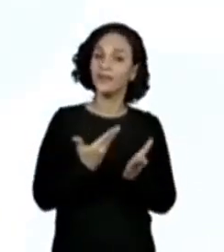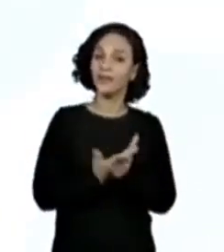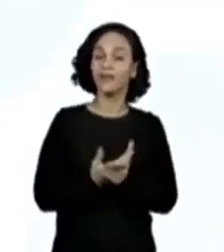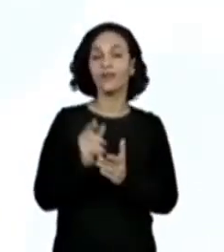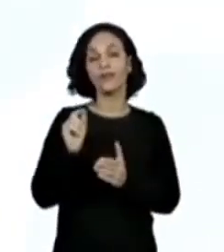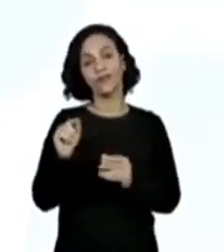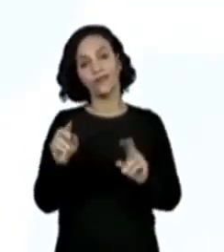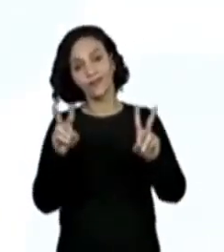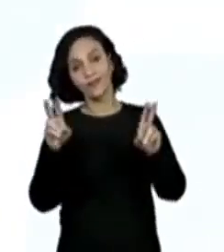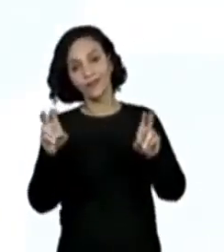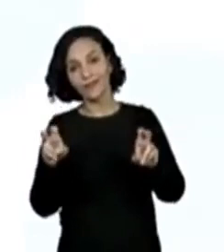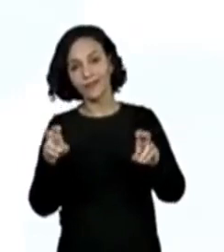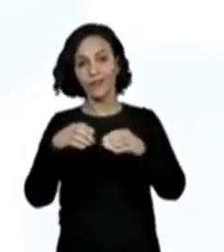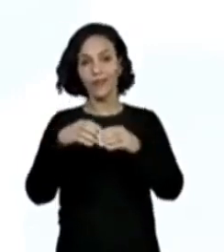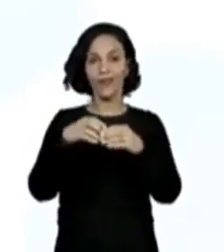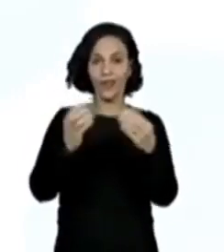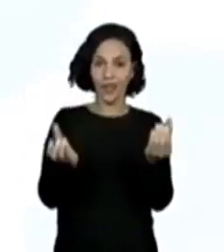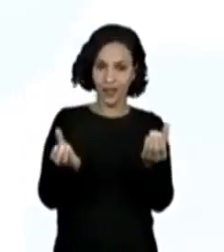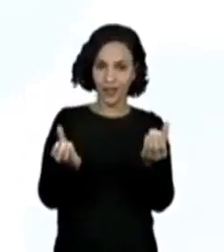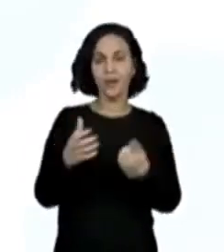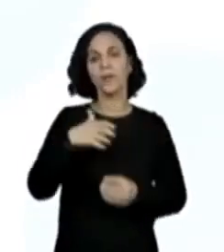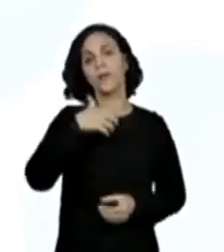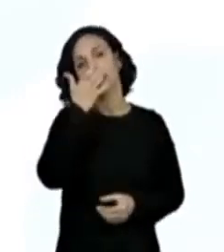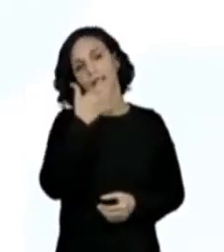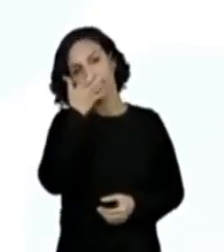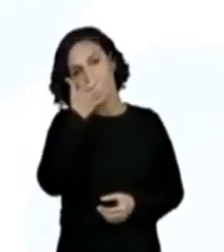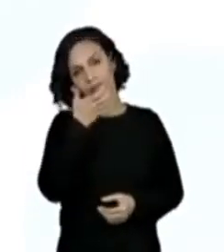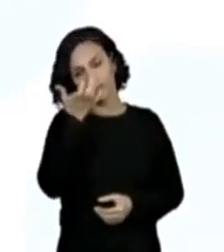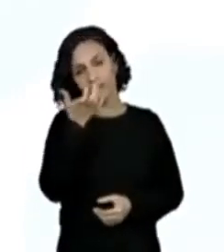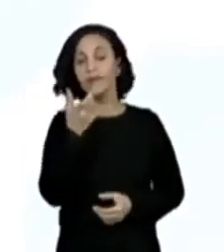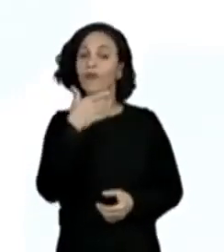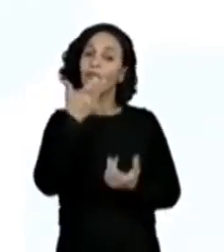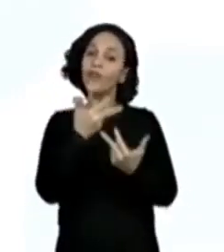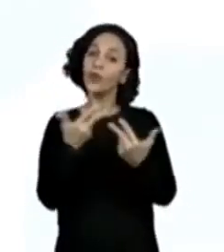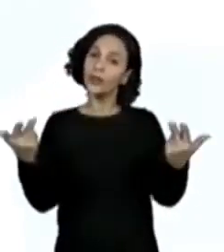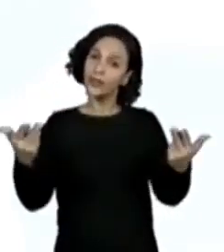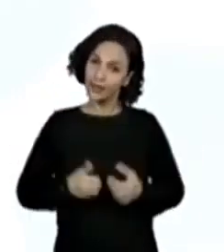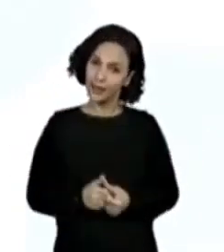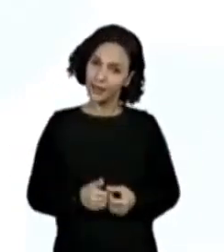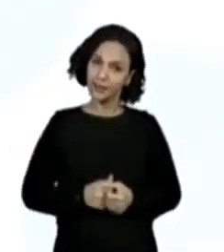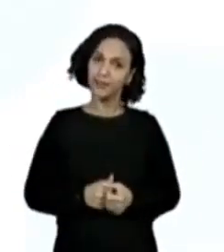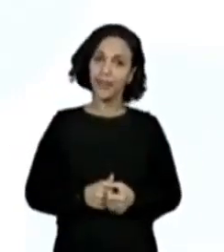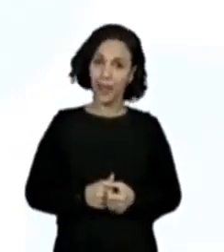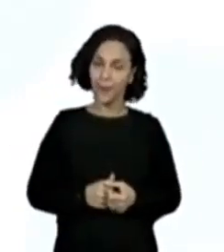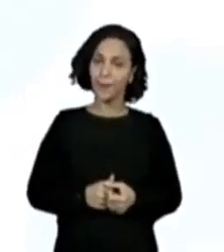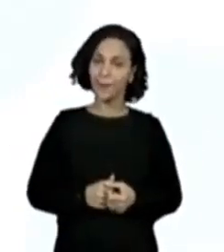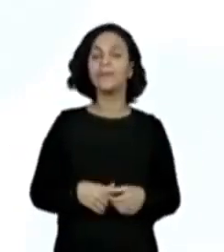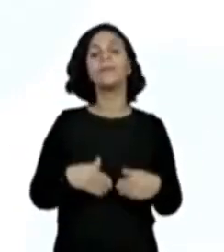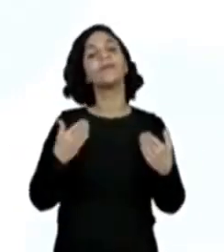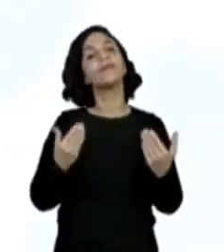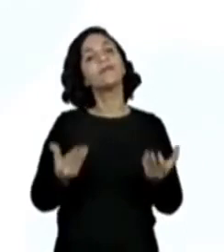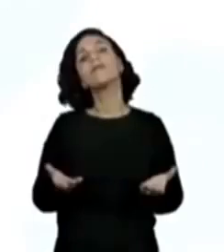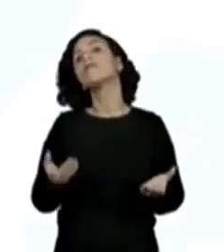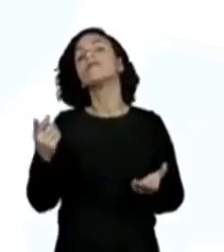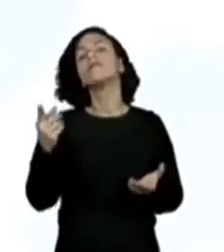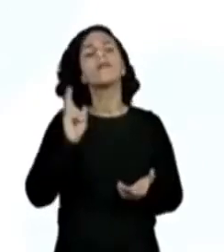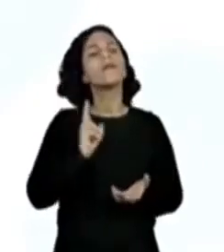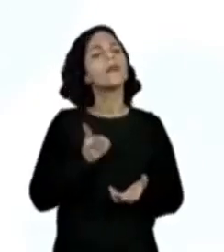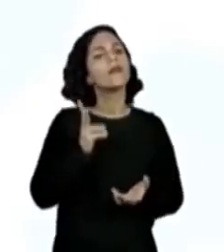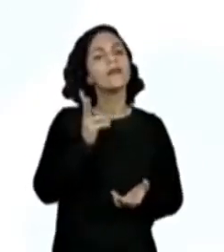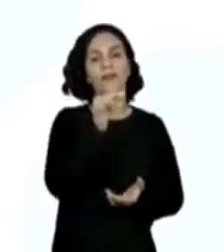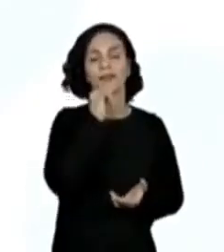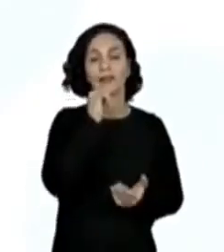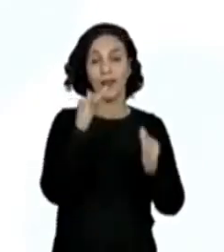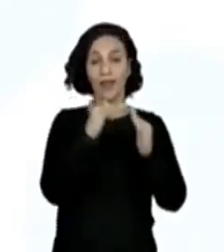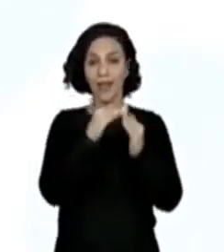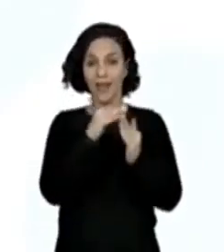sobre caquis e maçãs. Sobre frutas, certo? E a gente sempre, lá na casa